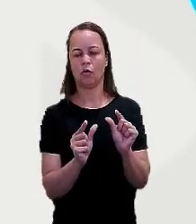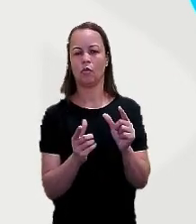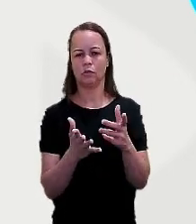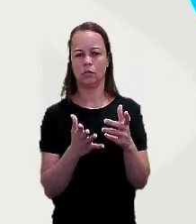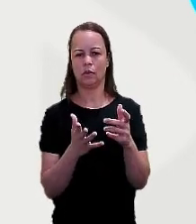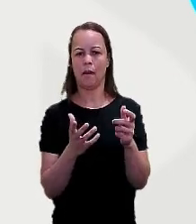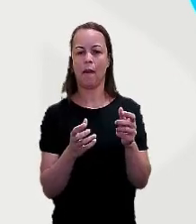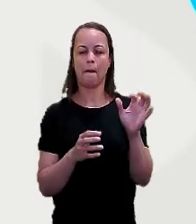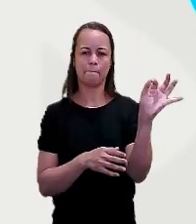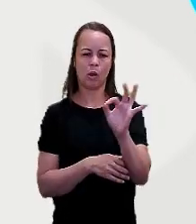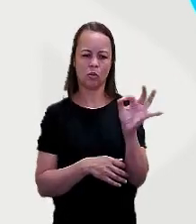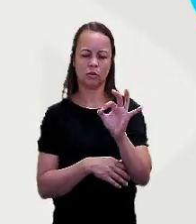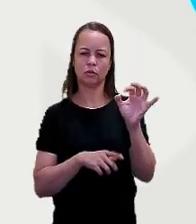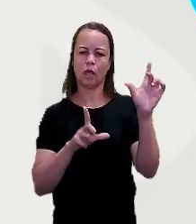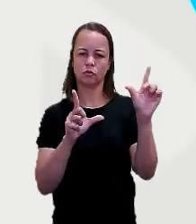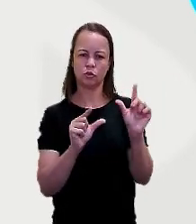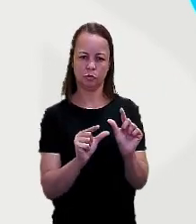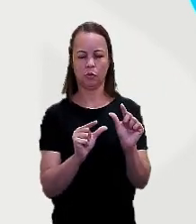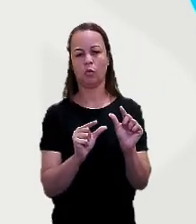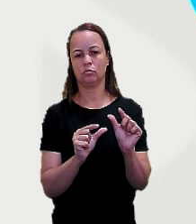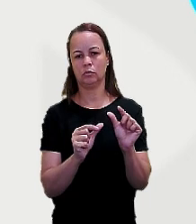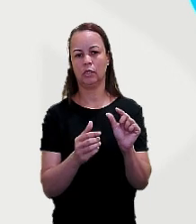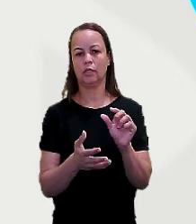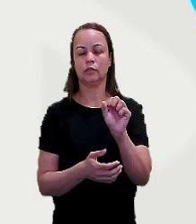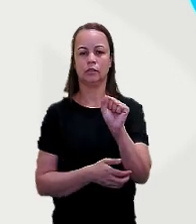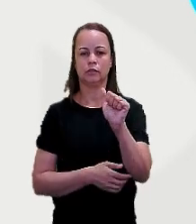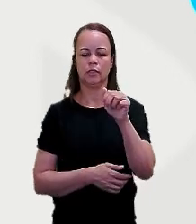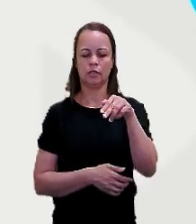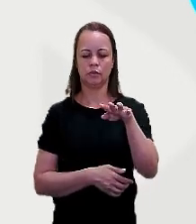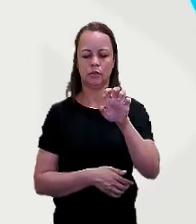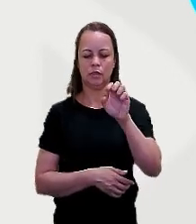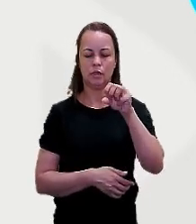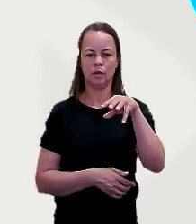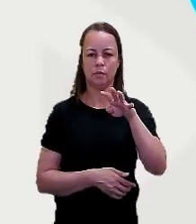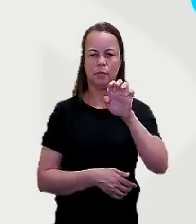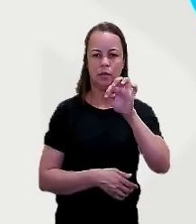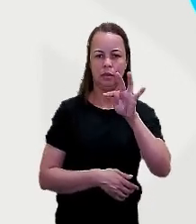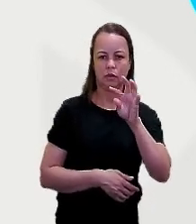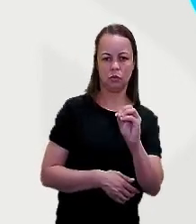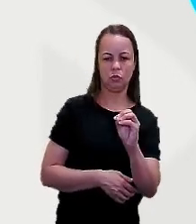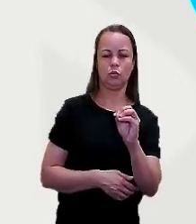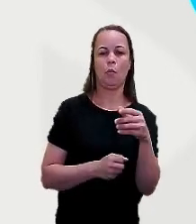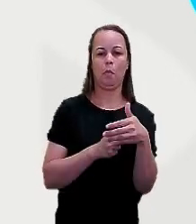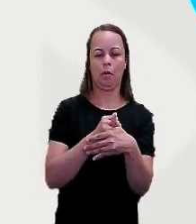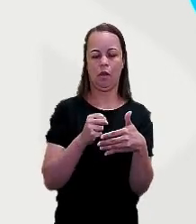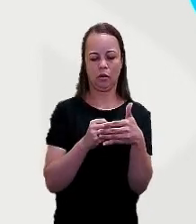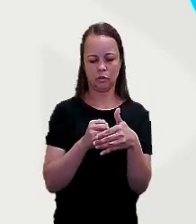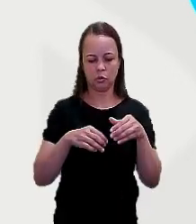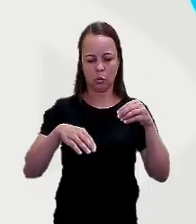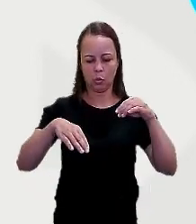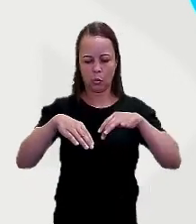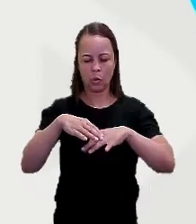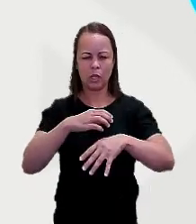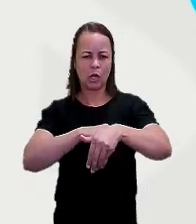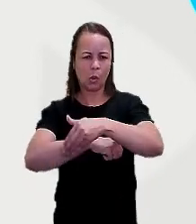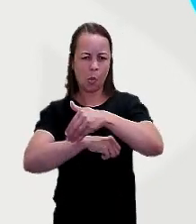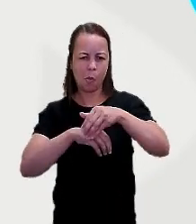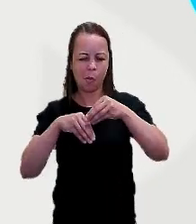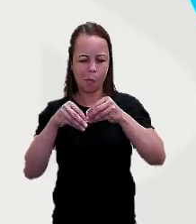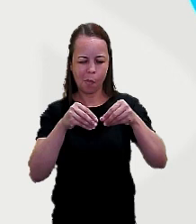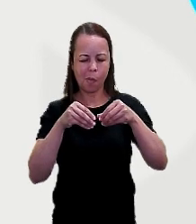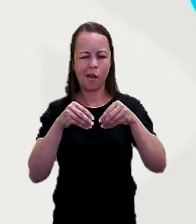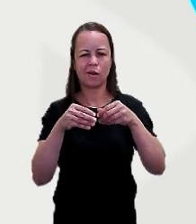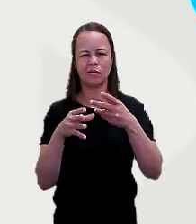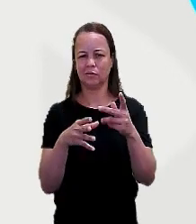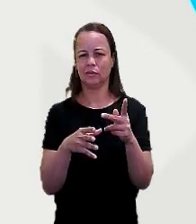menor porcentagem de saneamento básico, tá certo? Então, e uma coisa que fica muito